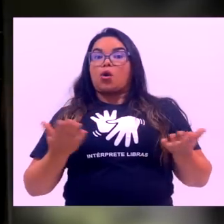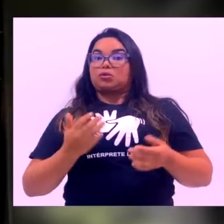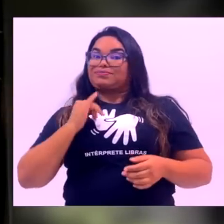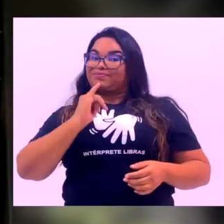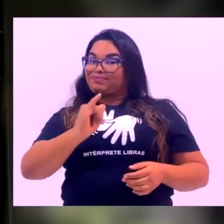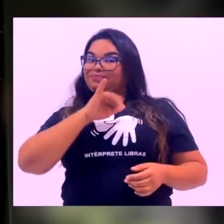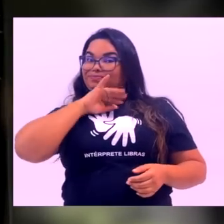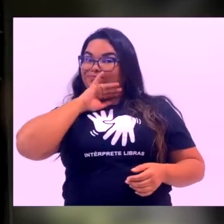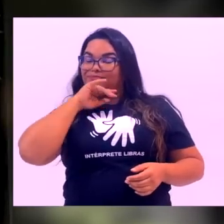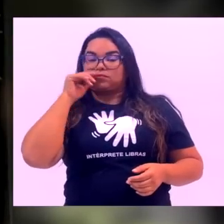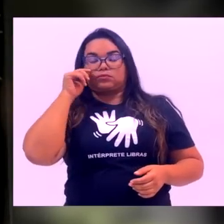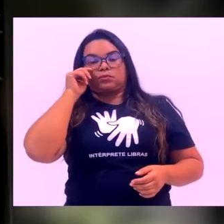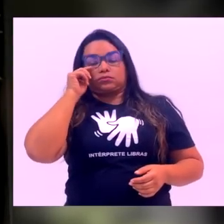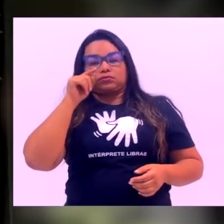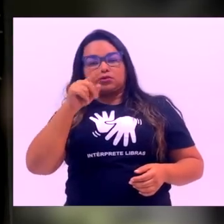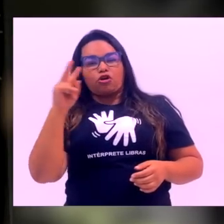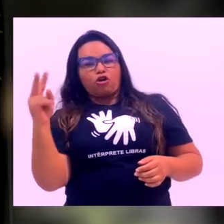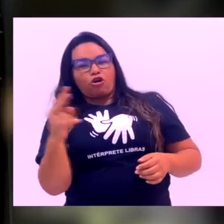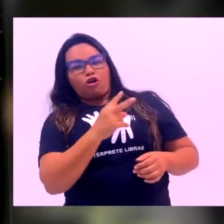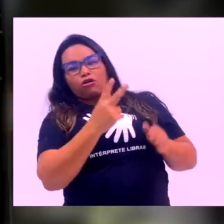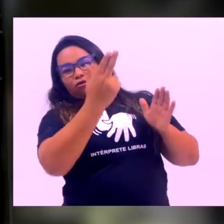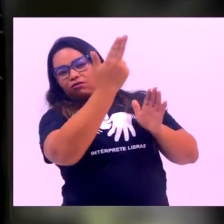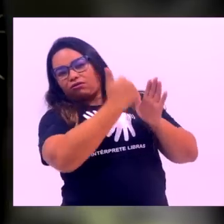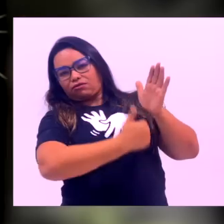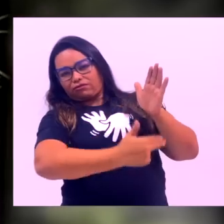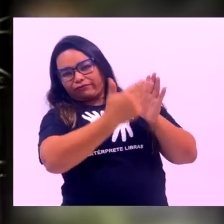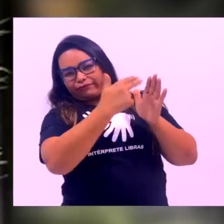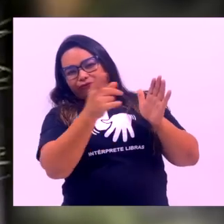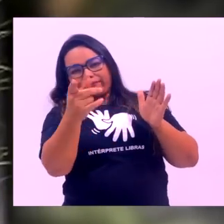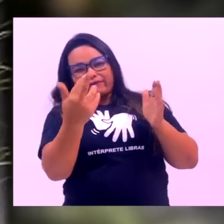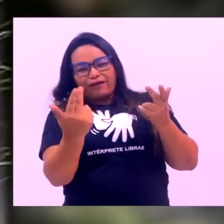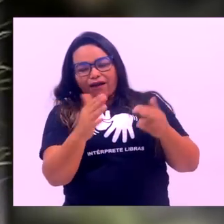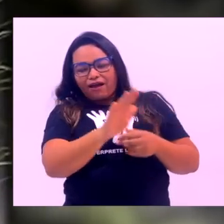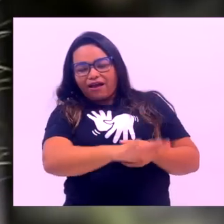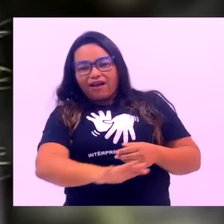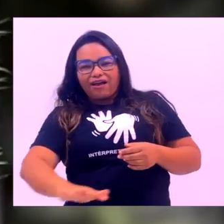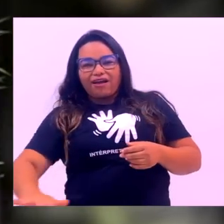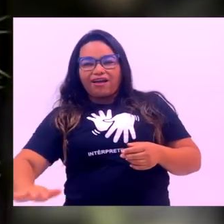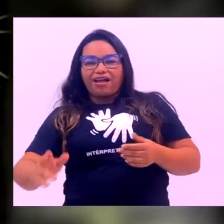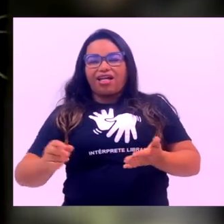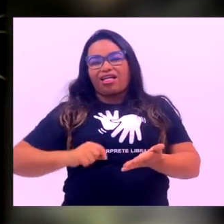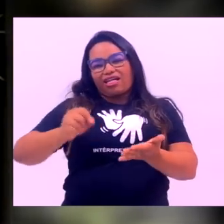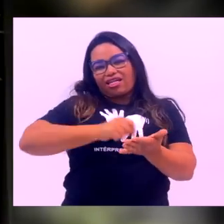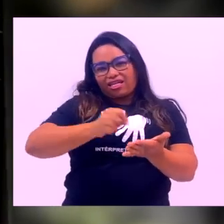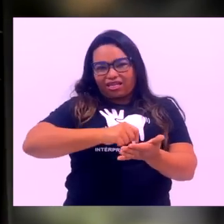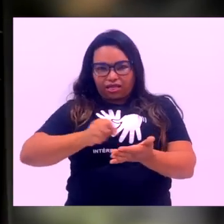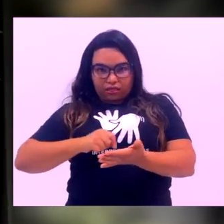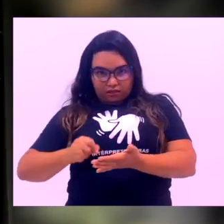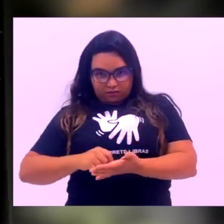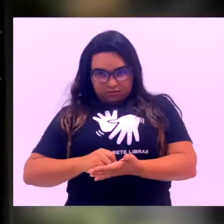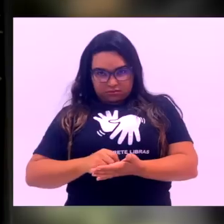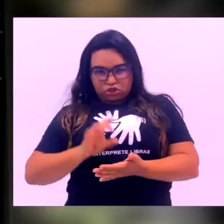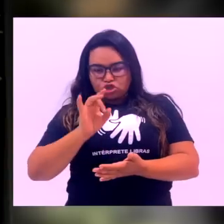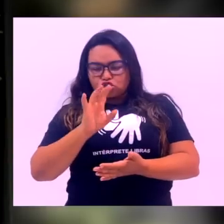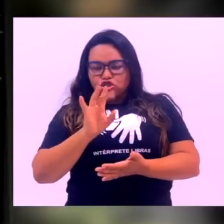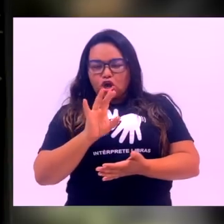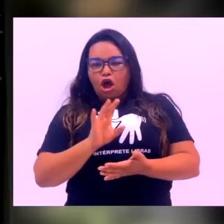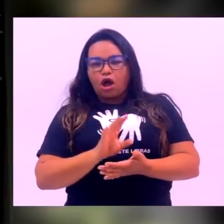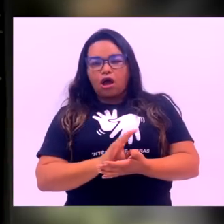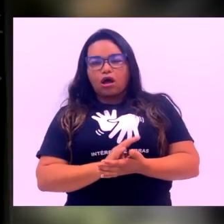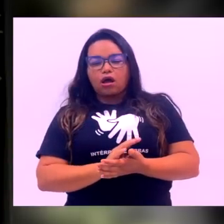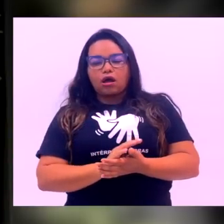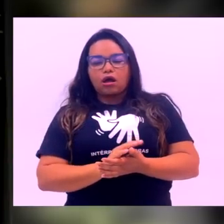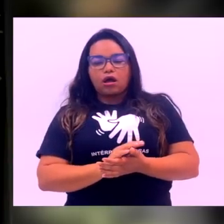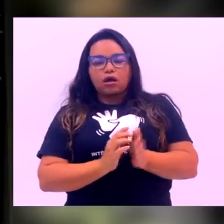figura. Hoje à noite, a figura foi uma dessas figuras que você dá para as crianças colorirem. Foi só